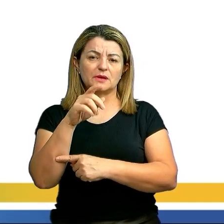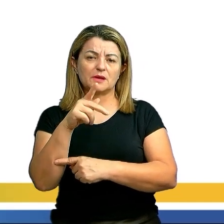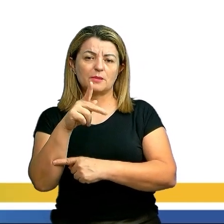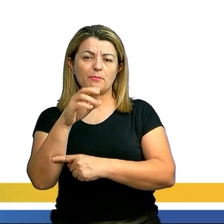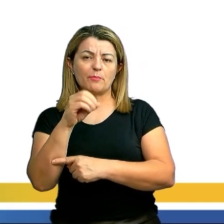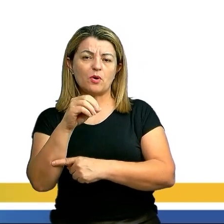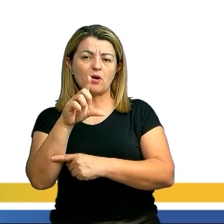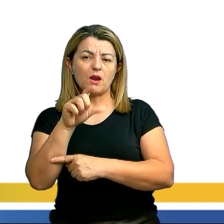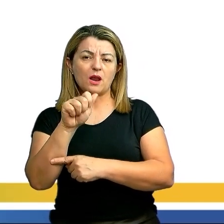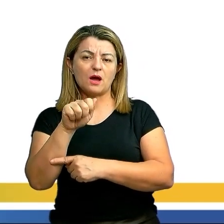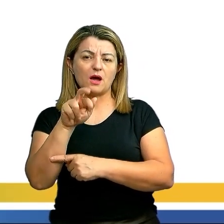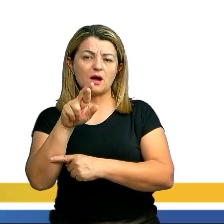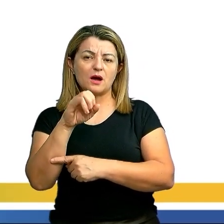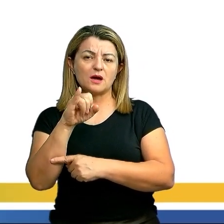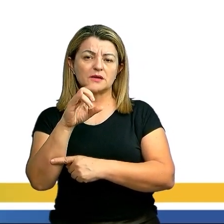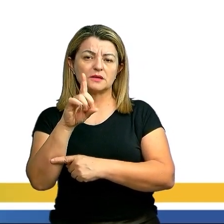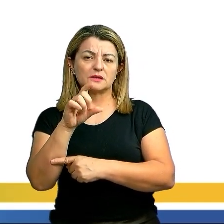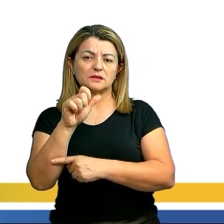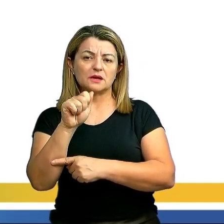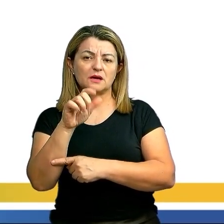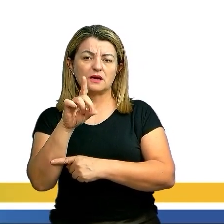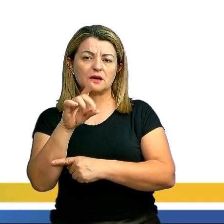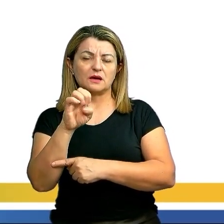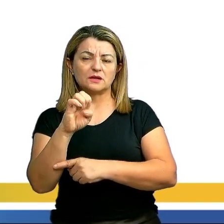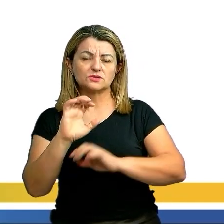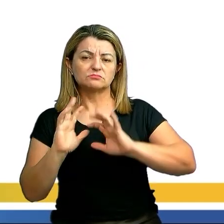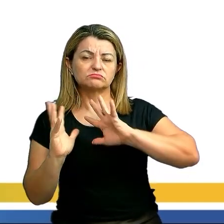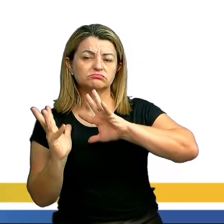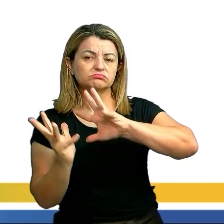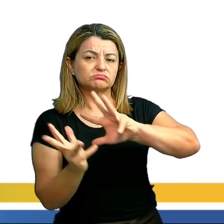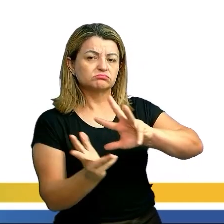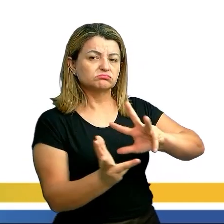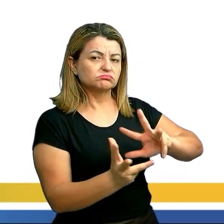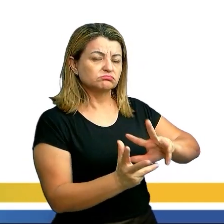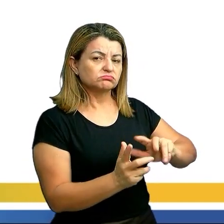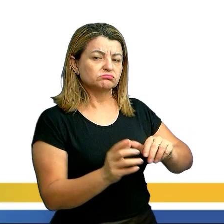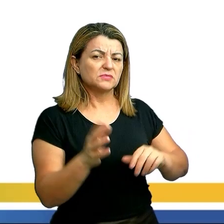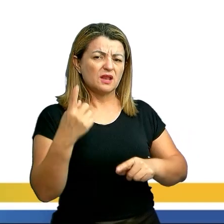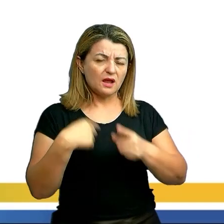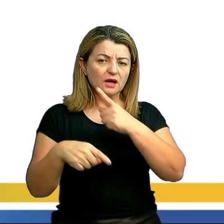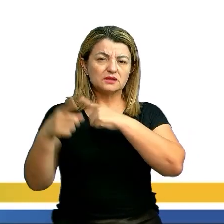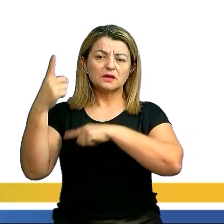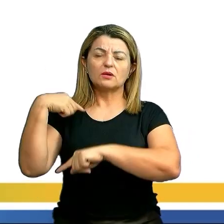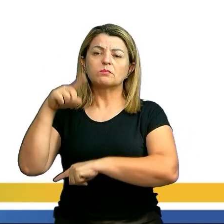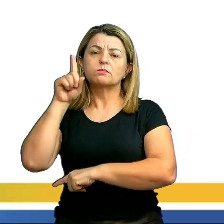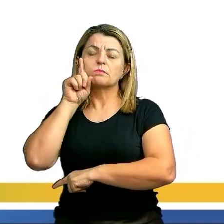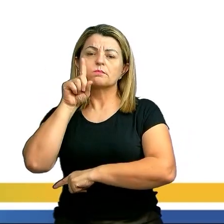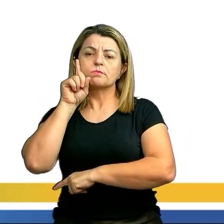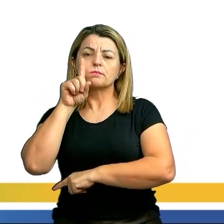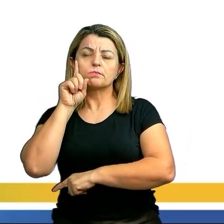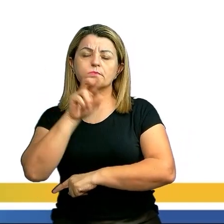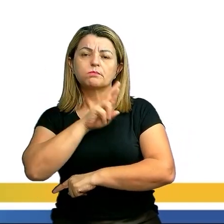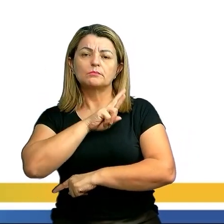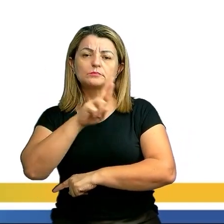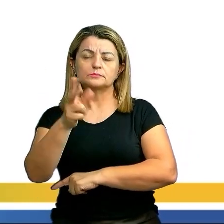época, minha gente? A época que os Estados Unidos representavam o capitalismo e a antiga União Soviética